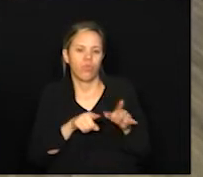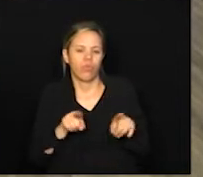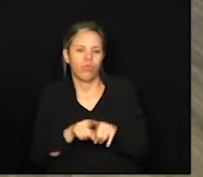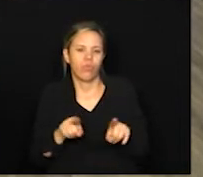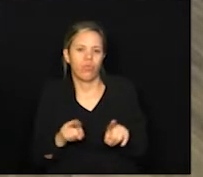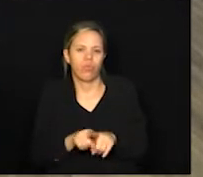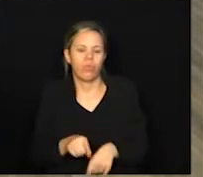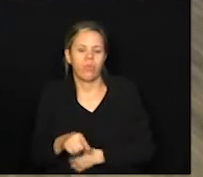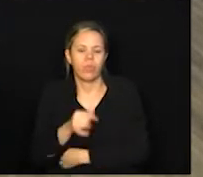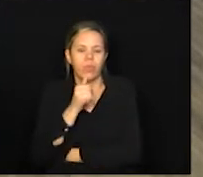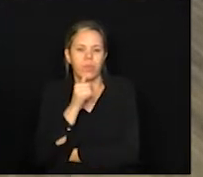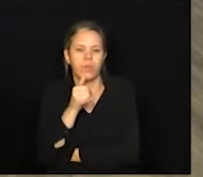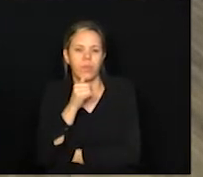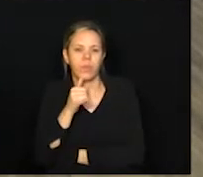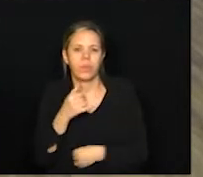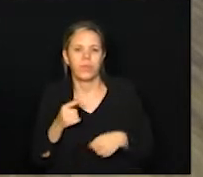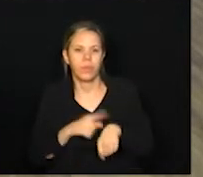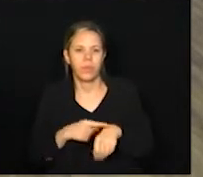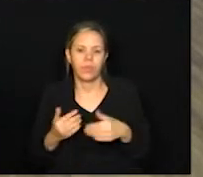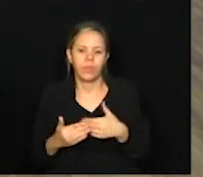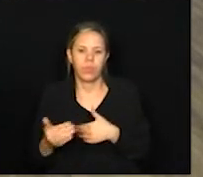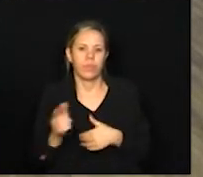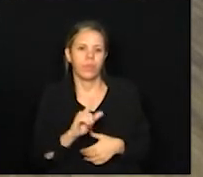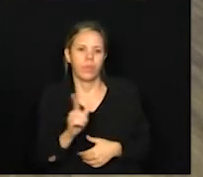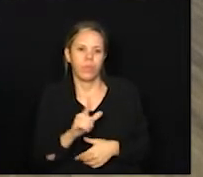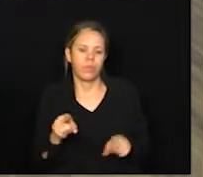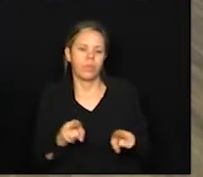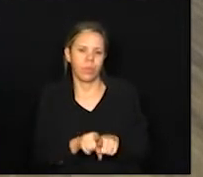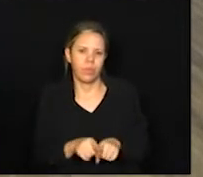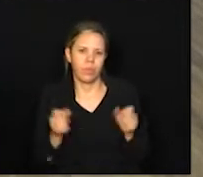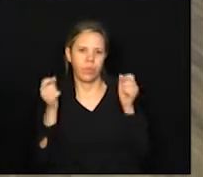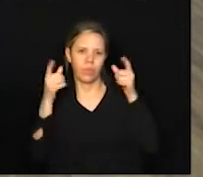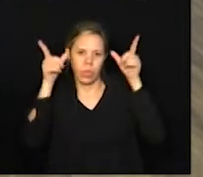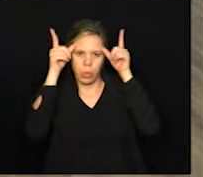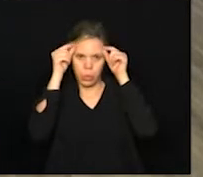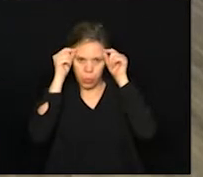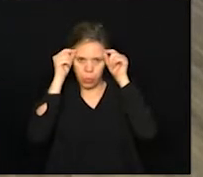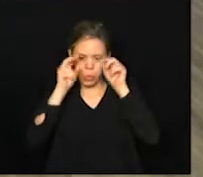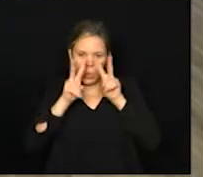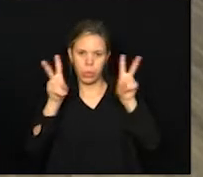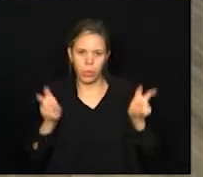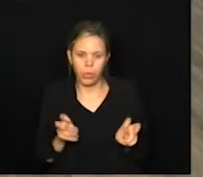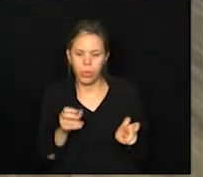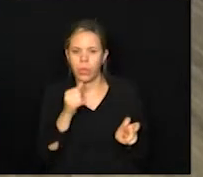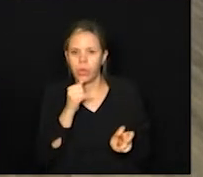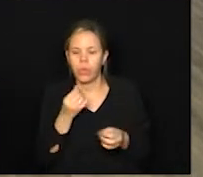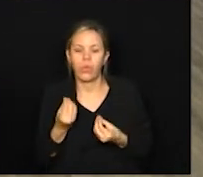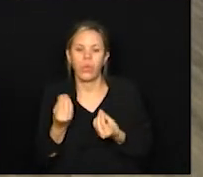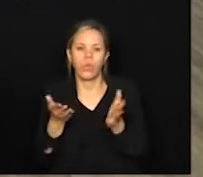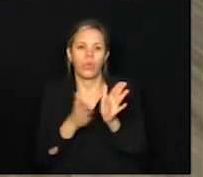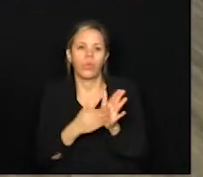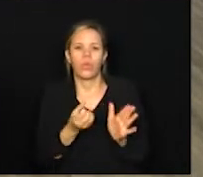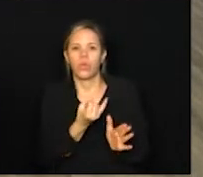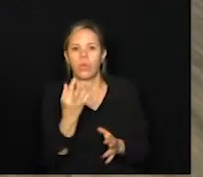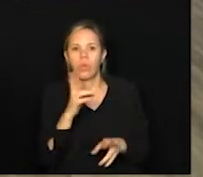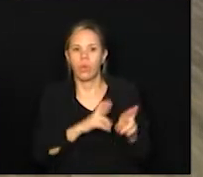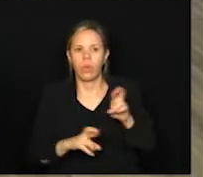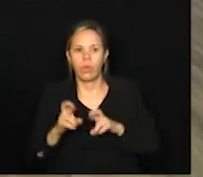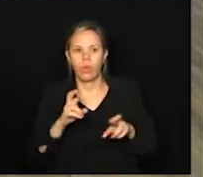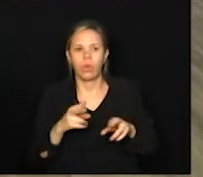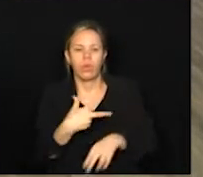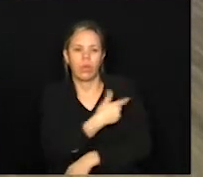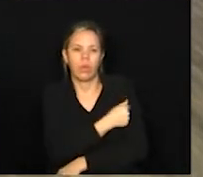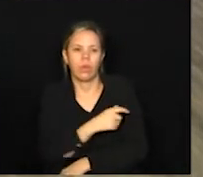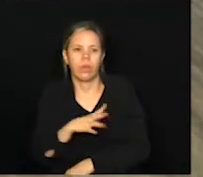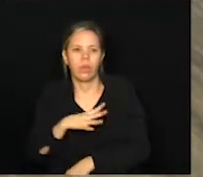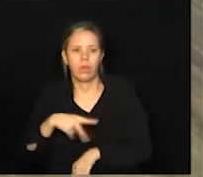é a longo prazo ainda, claro, mas também é um alento no que diz respeito à oferta de imunização no nosso país. A